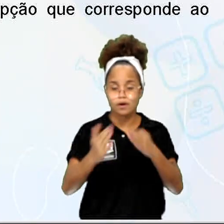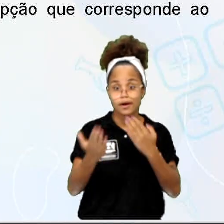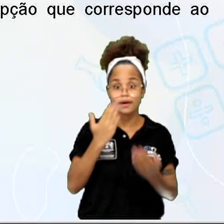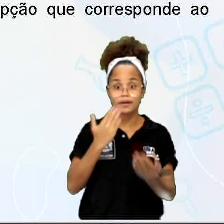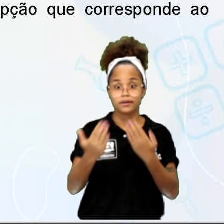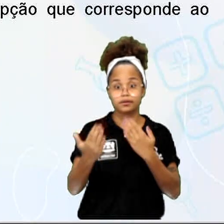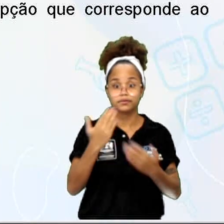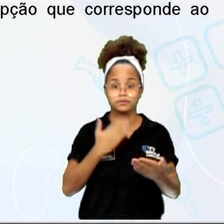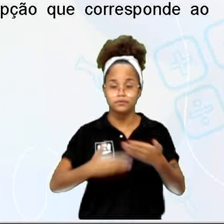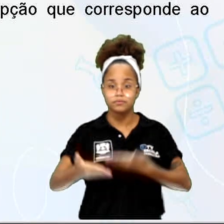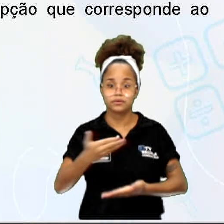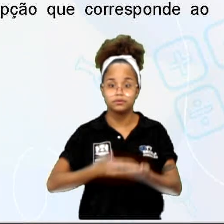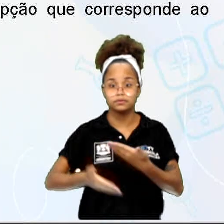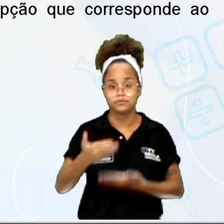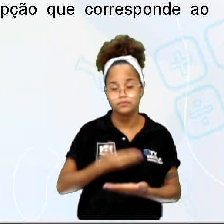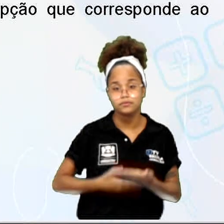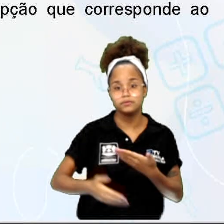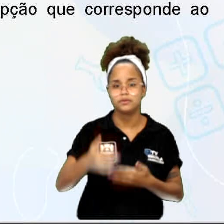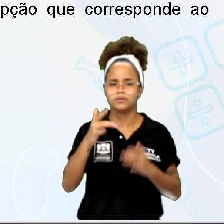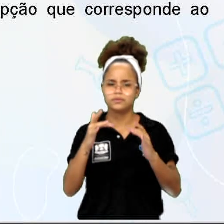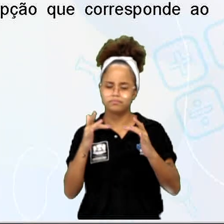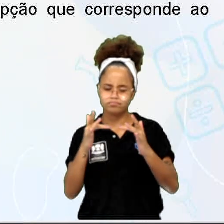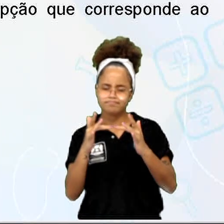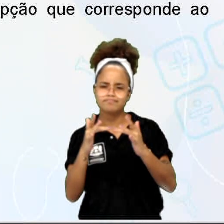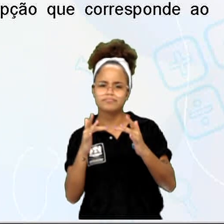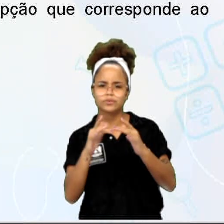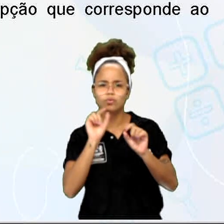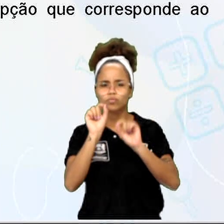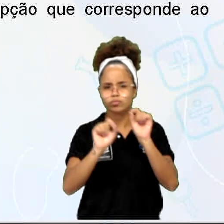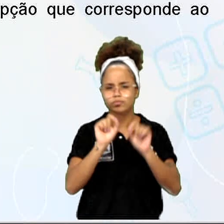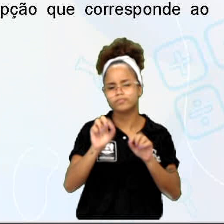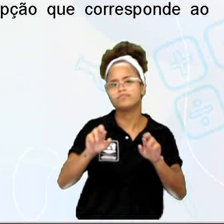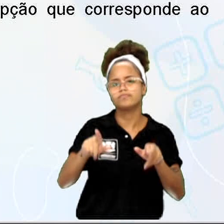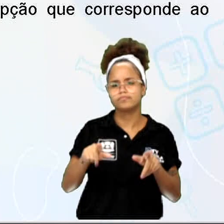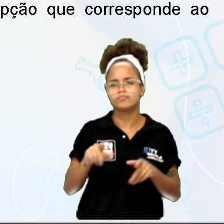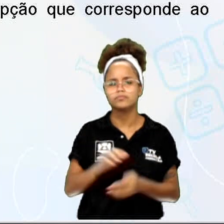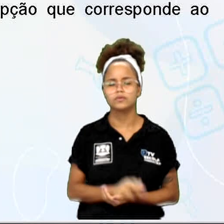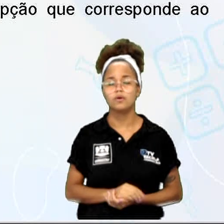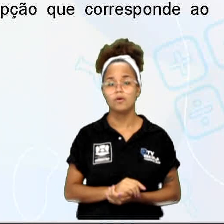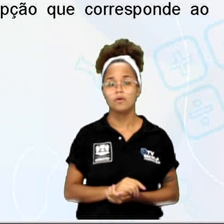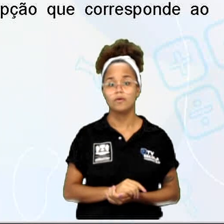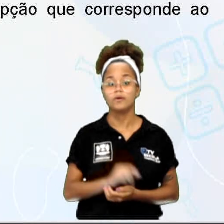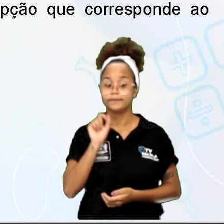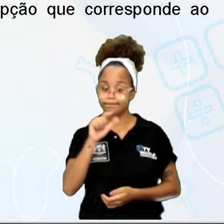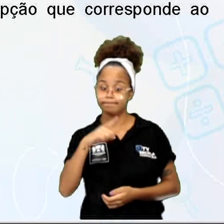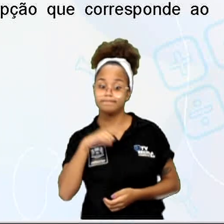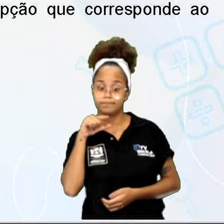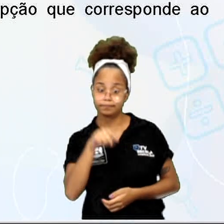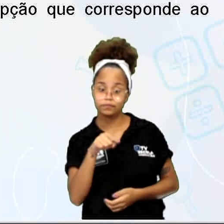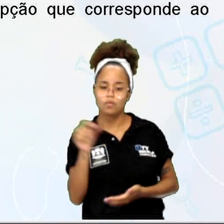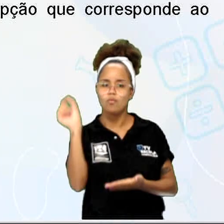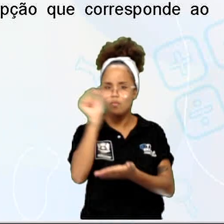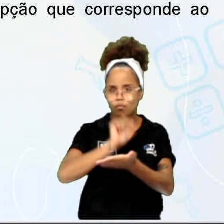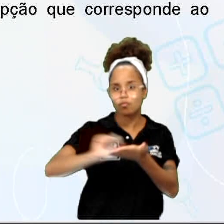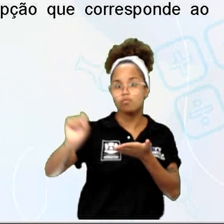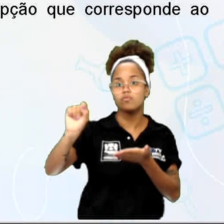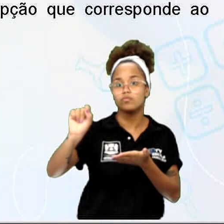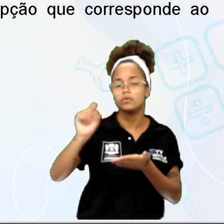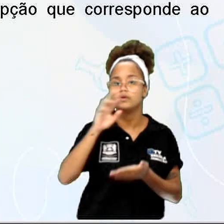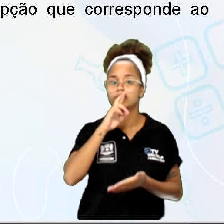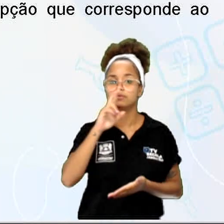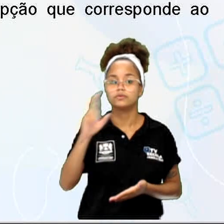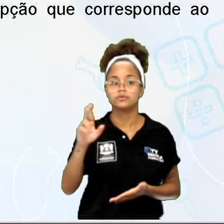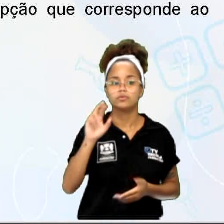entre os termos de uma oração e entre orações diferentes. Considerando isso, assinale a opção que corresponde ao